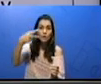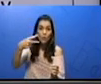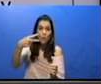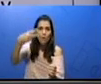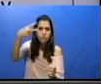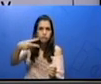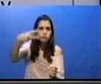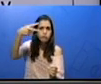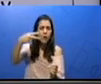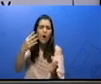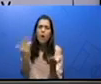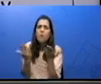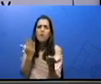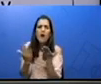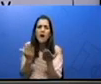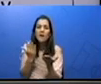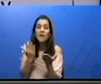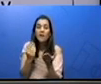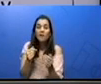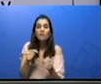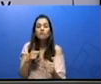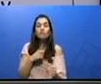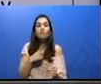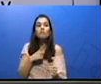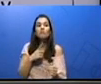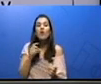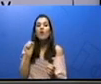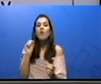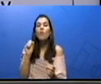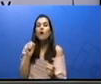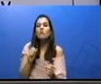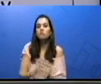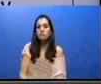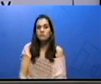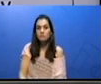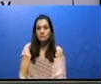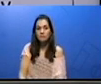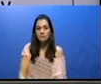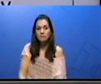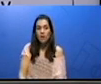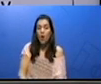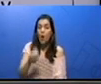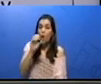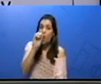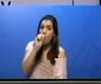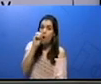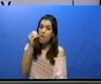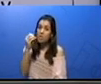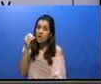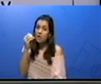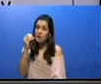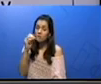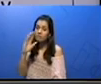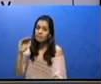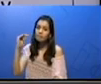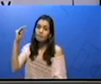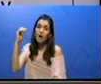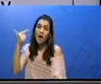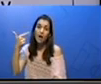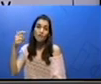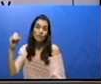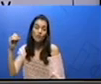ver qual foi a proporção que ele se alterou. No caso aqui, 80 para 20, ele diminuiu,